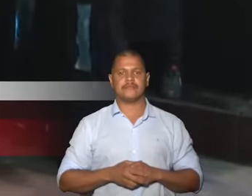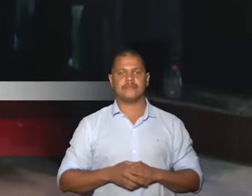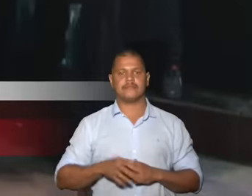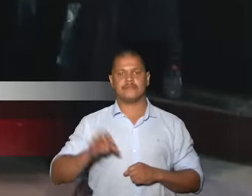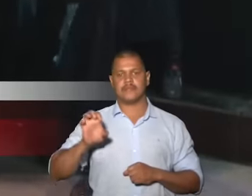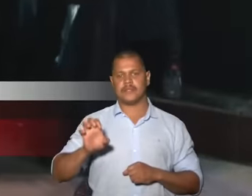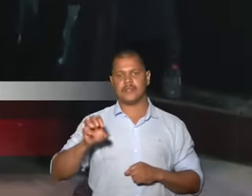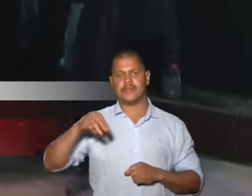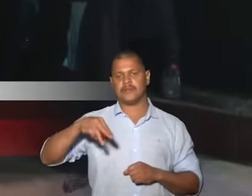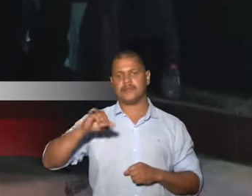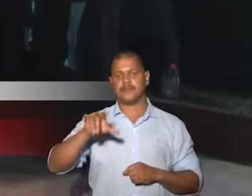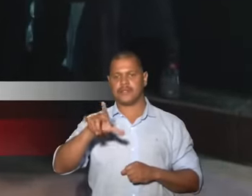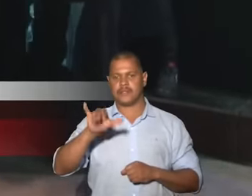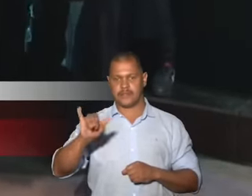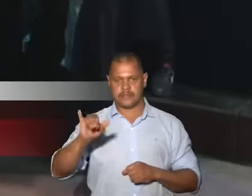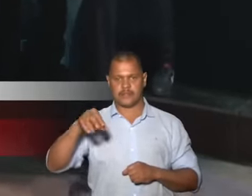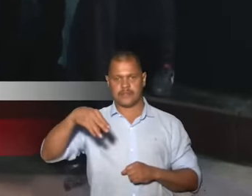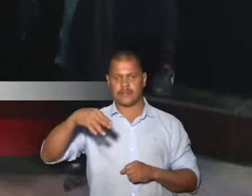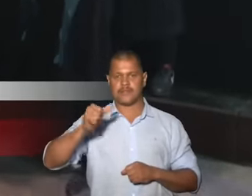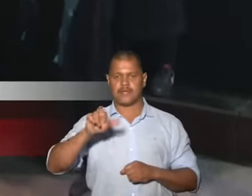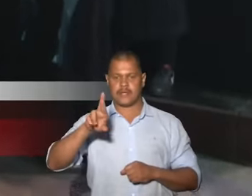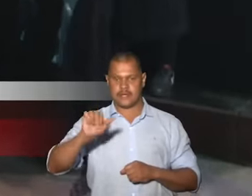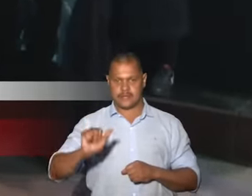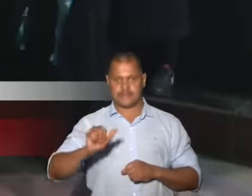Emily Mara Oliveira Lima.